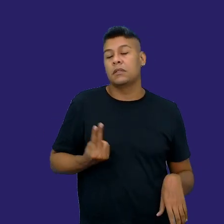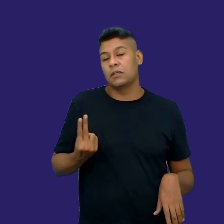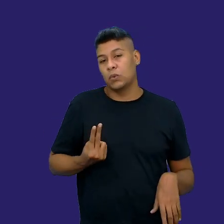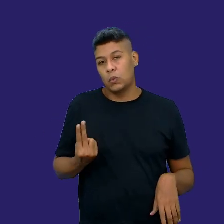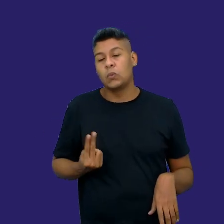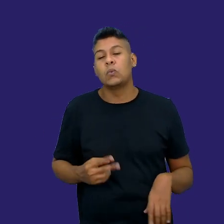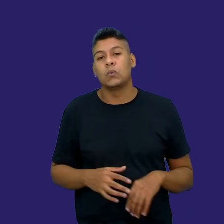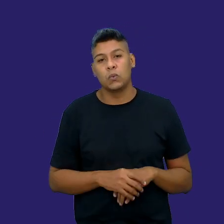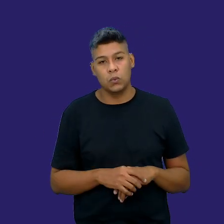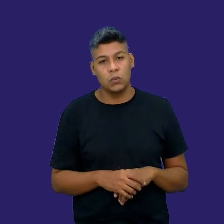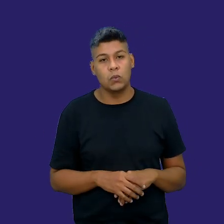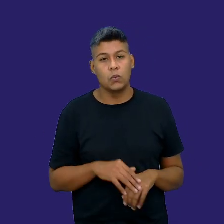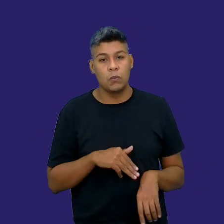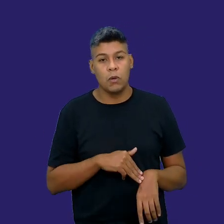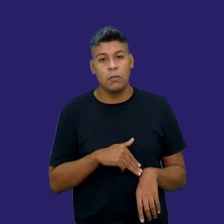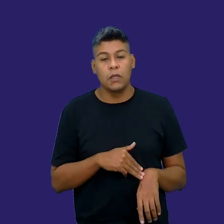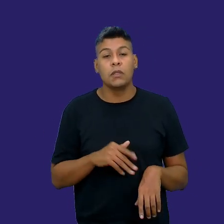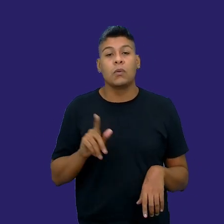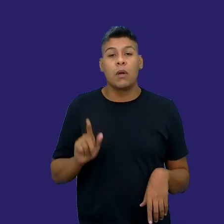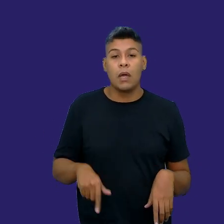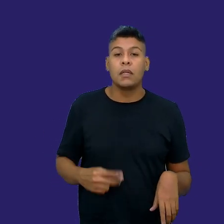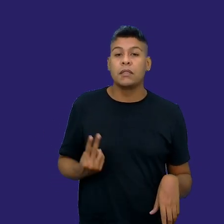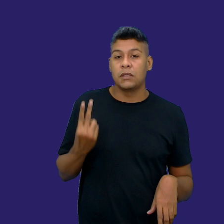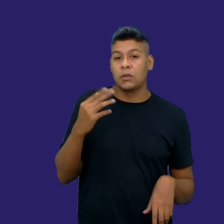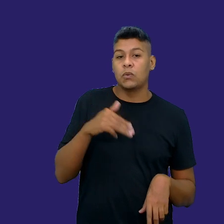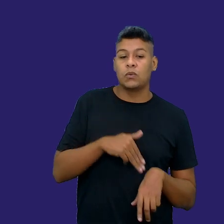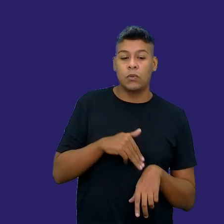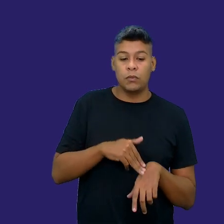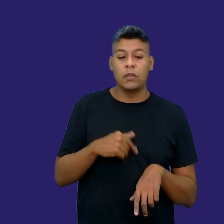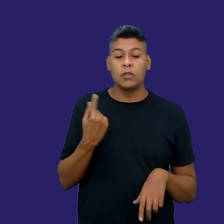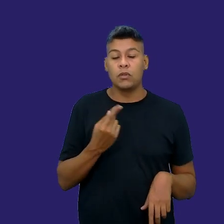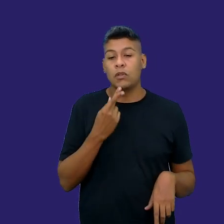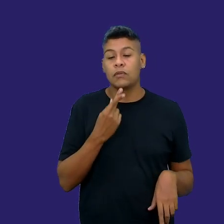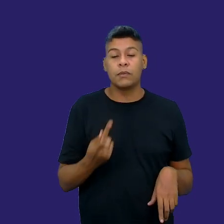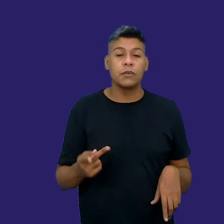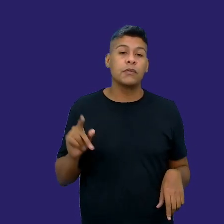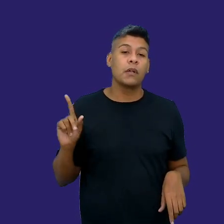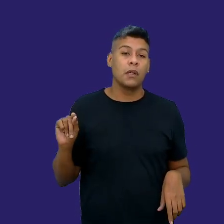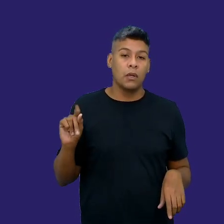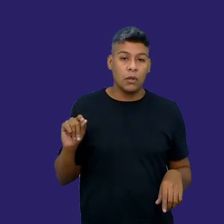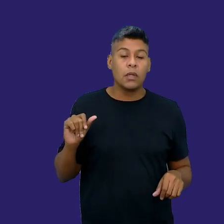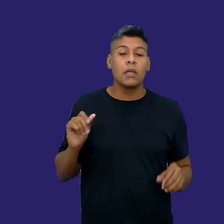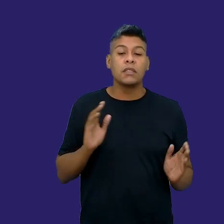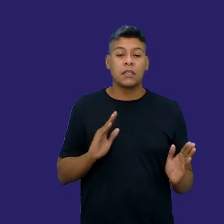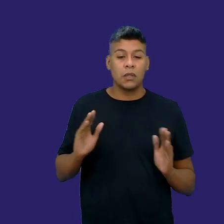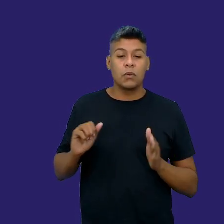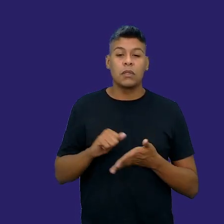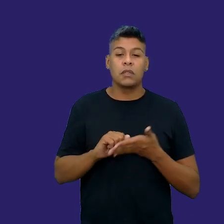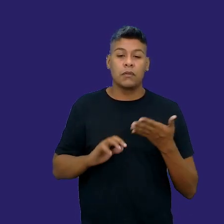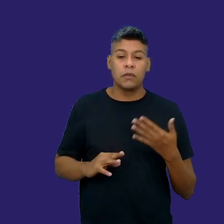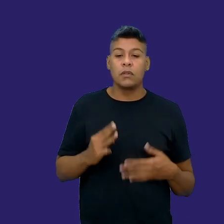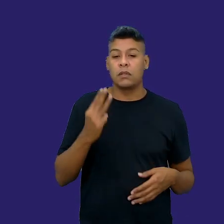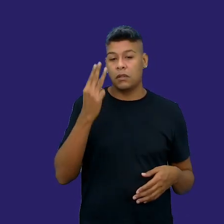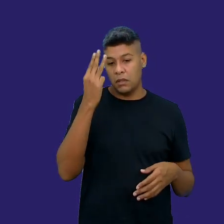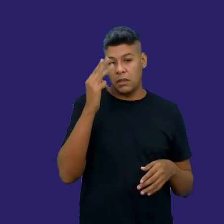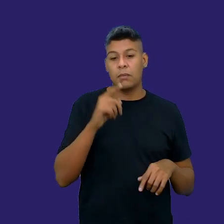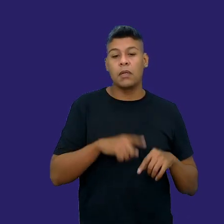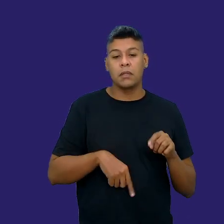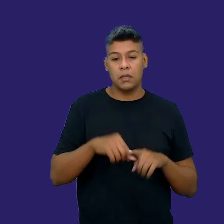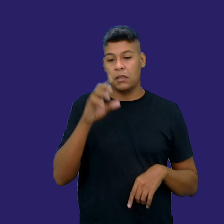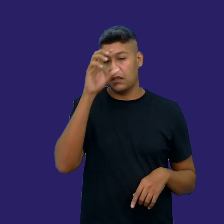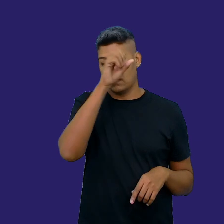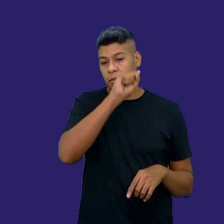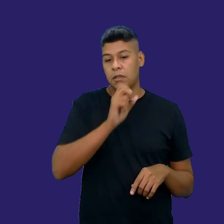momento. O nosso segundo momento, nós vamos trazer aqui a sequência de atividade 3 do volume 1 do